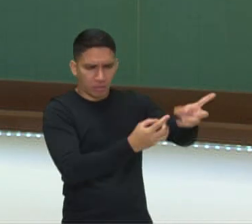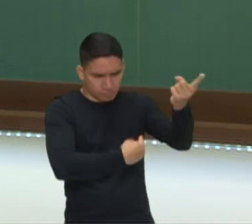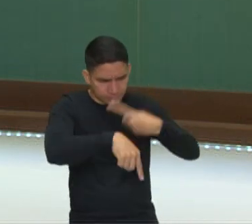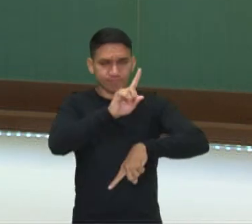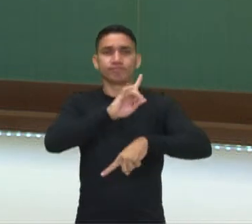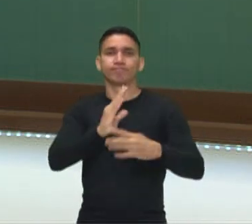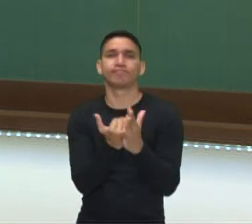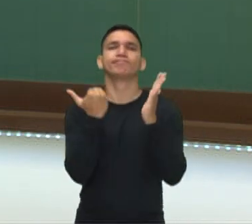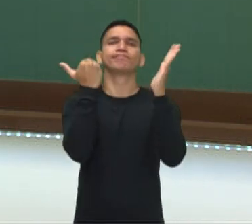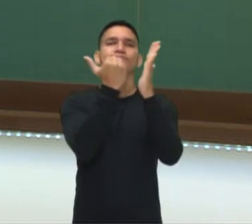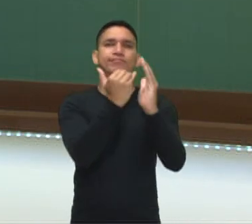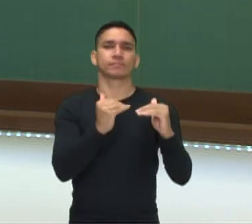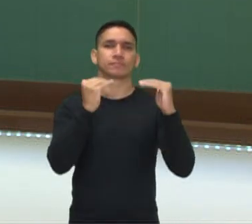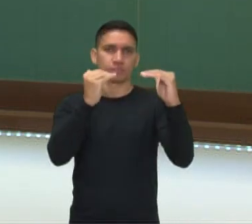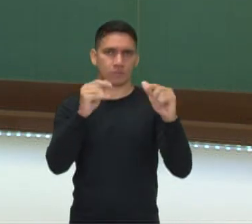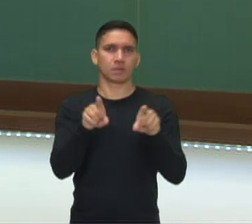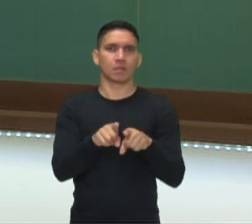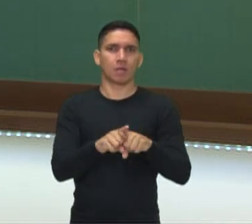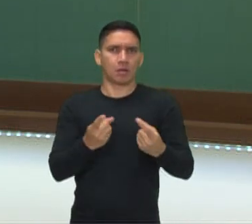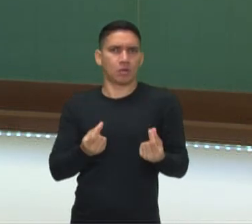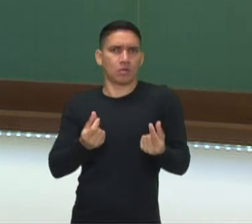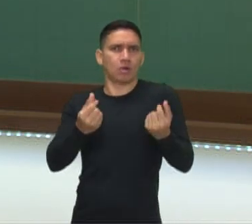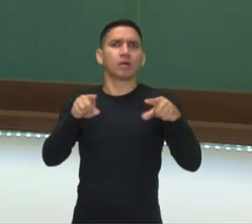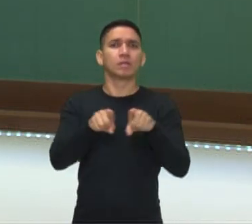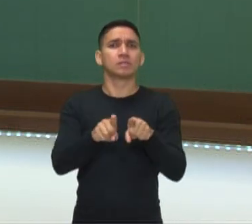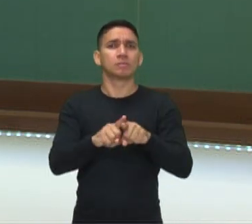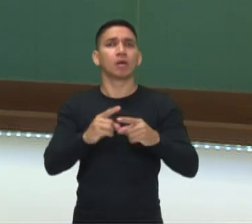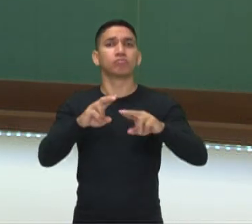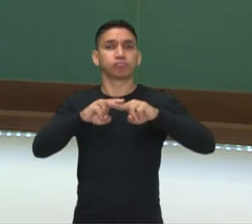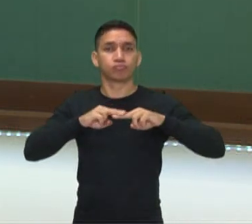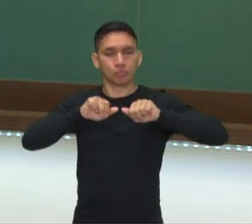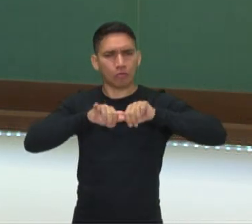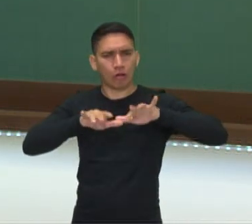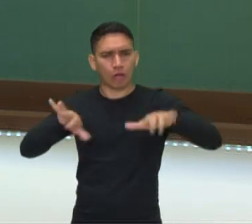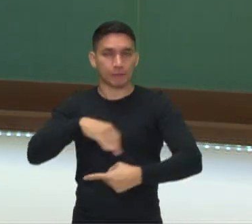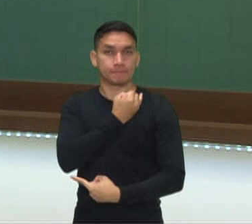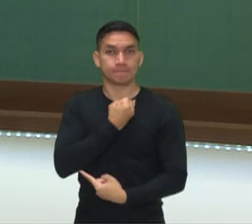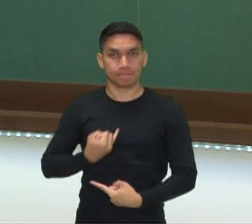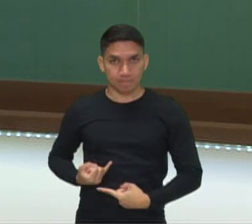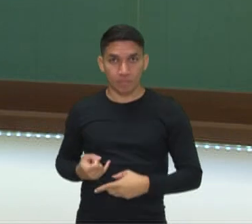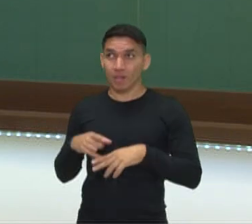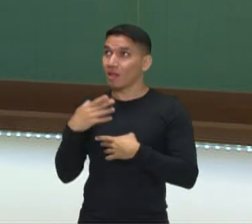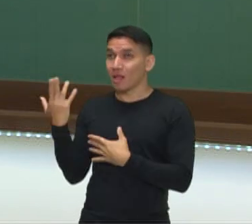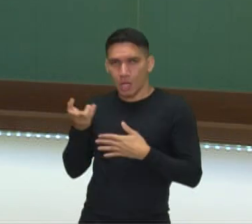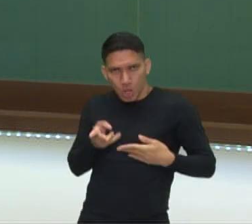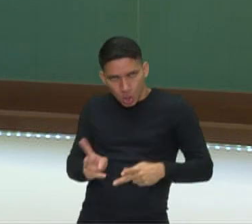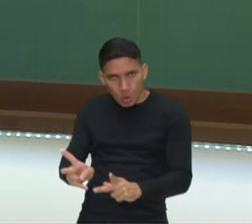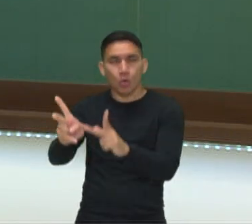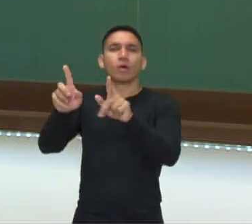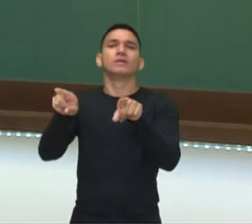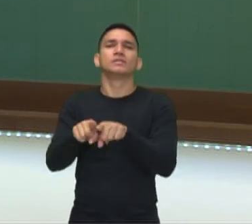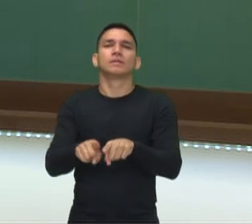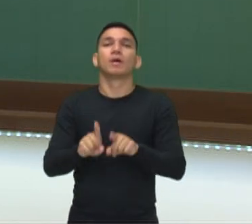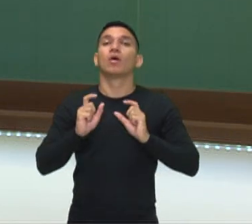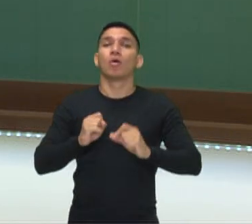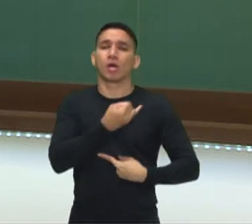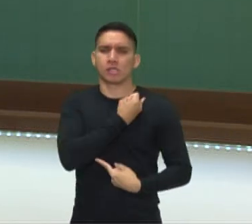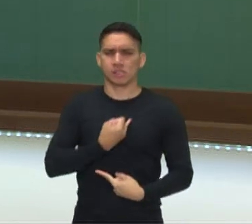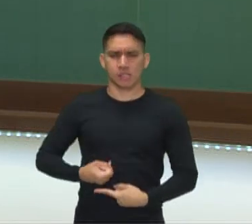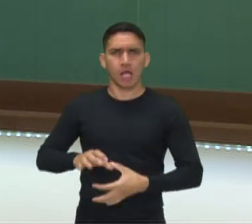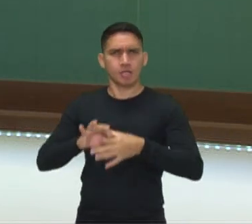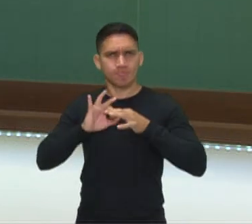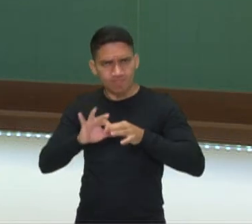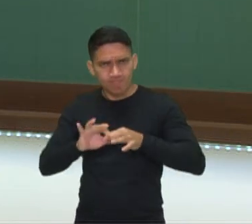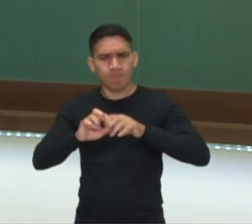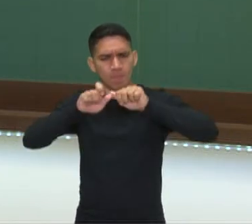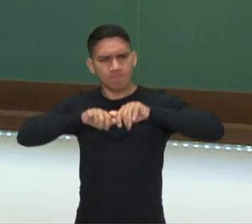uma sobriedade, e ele trouxe exatamente o limiar do grande império. O Otávio Augusto exatamente seguiu isso e fez com que o império se solidificasse e